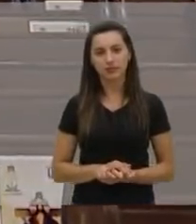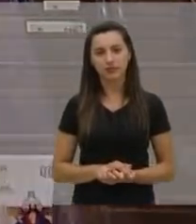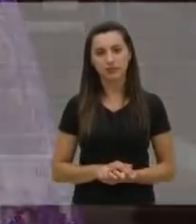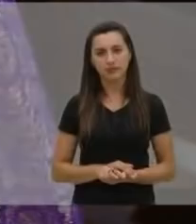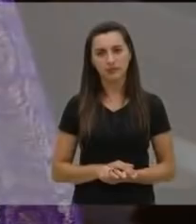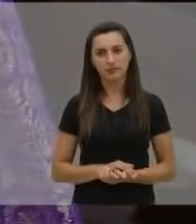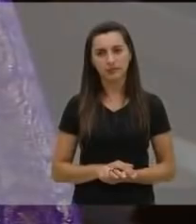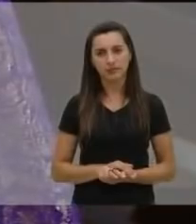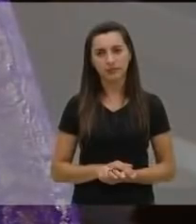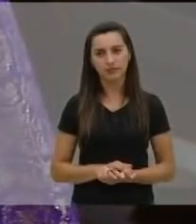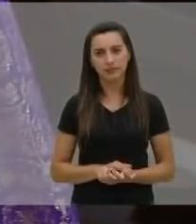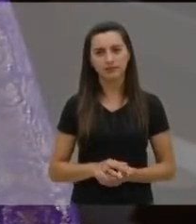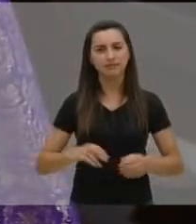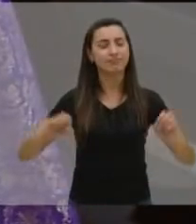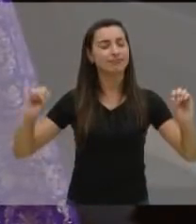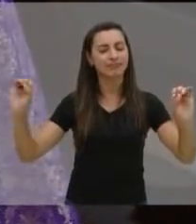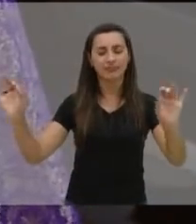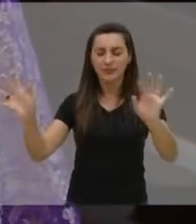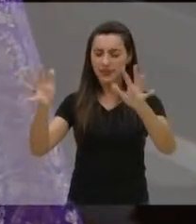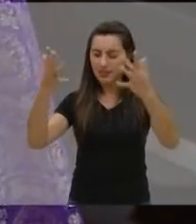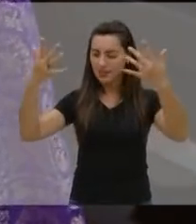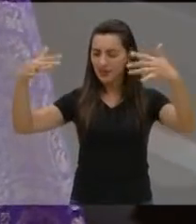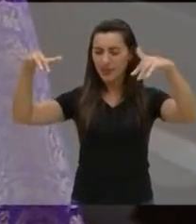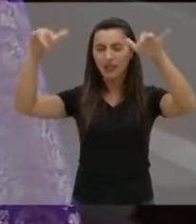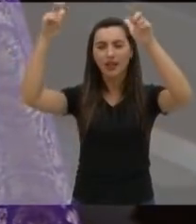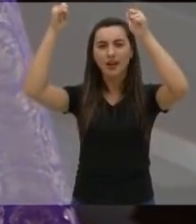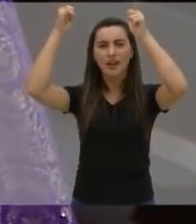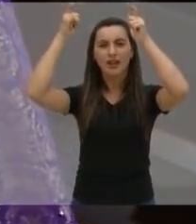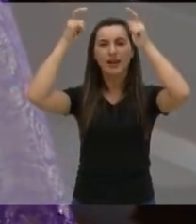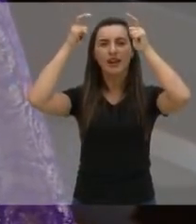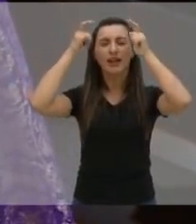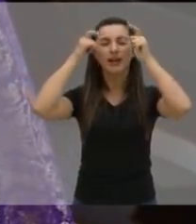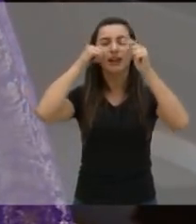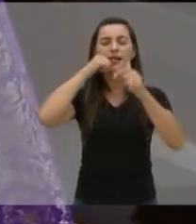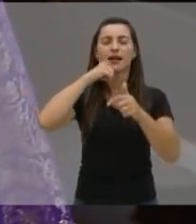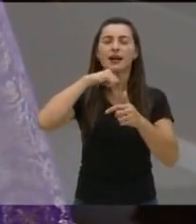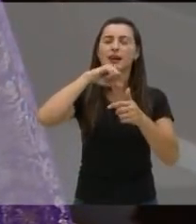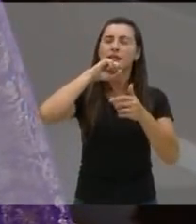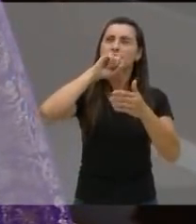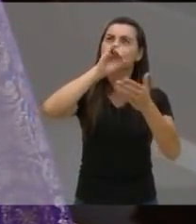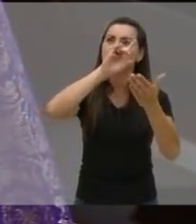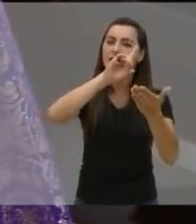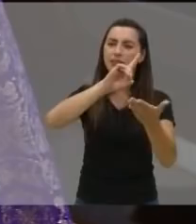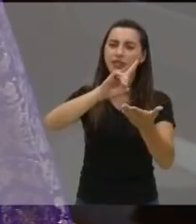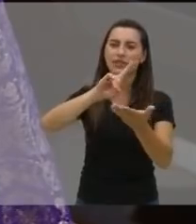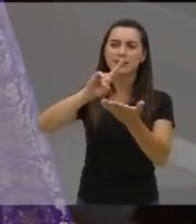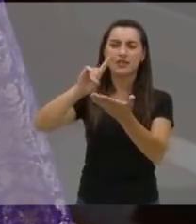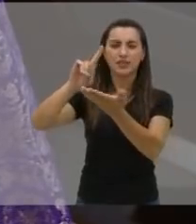Rainha, Mãe de Deus.